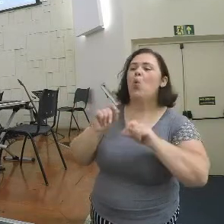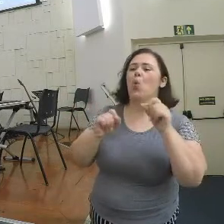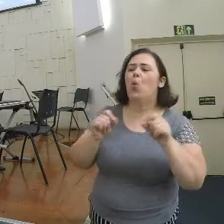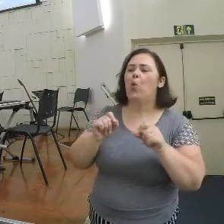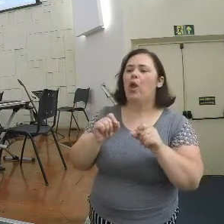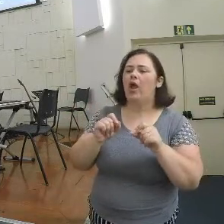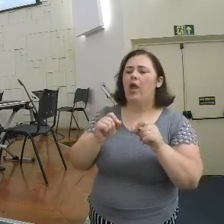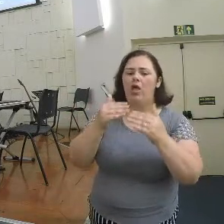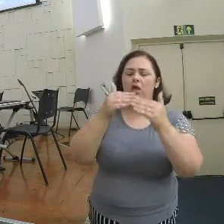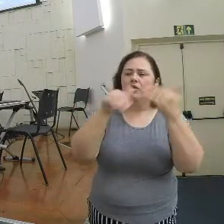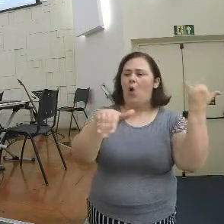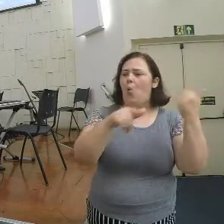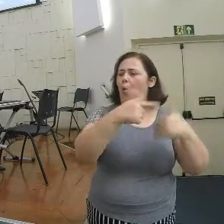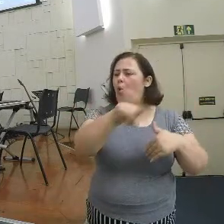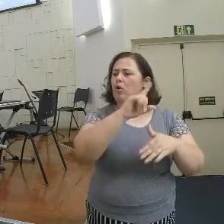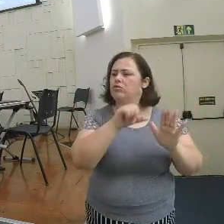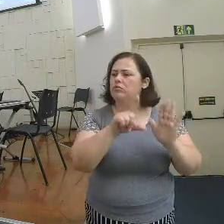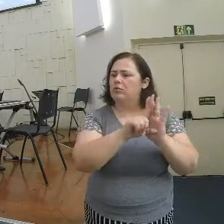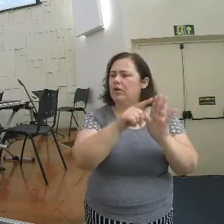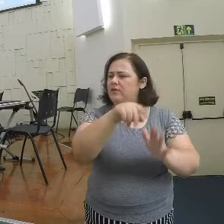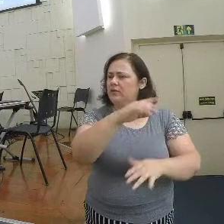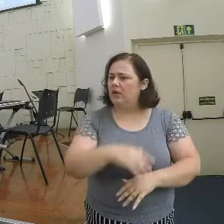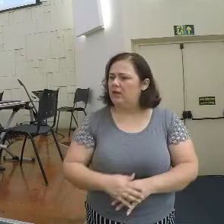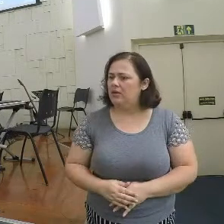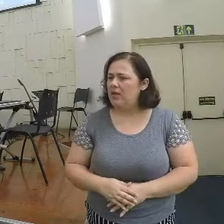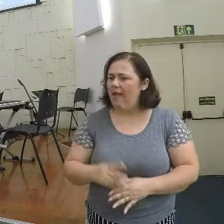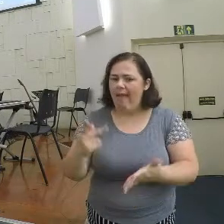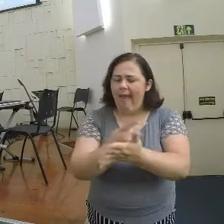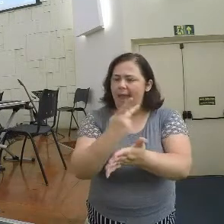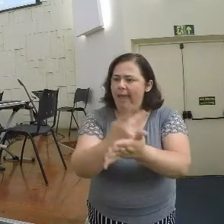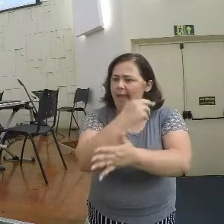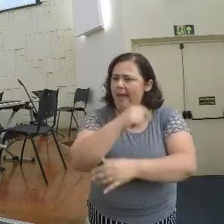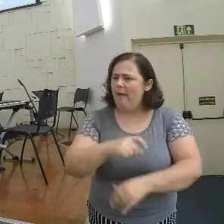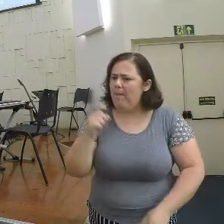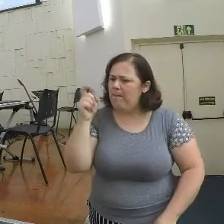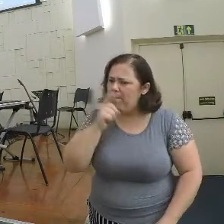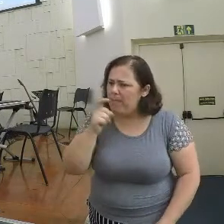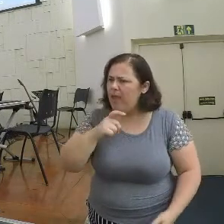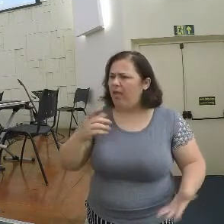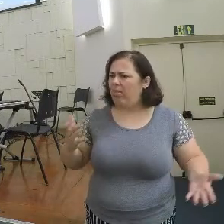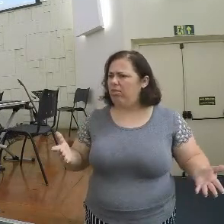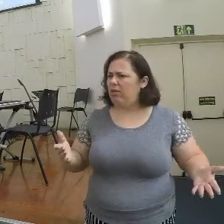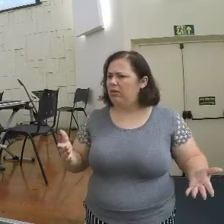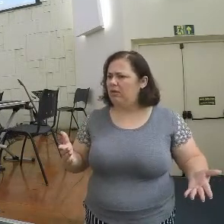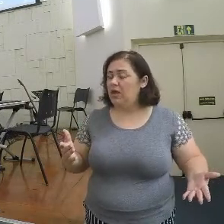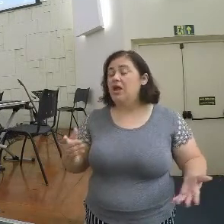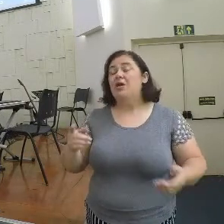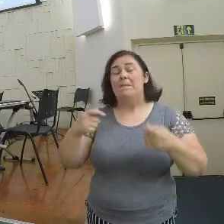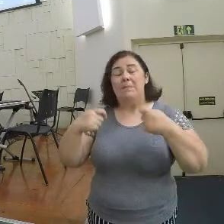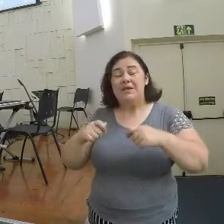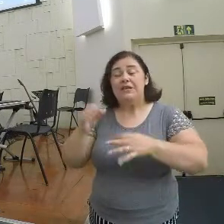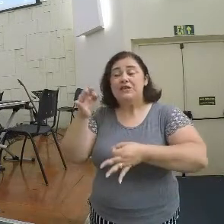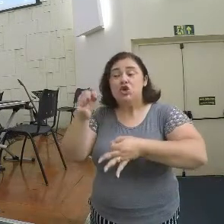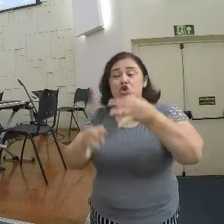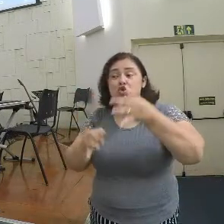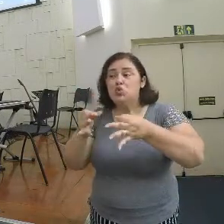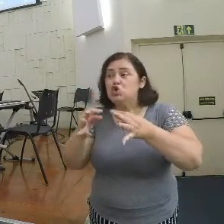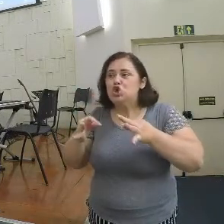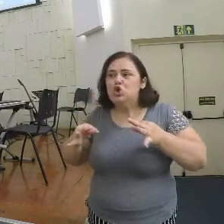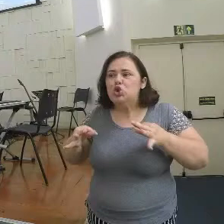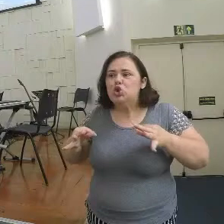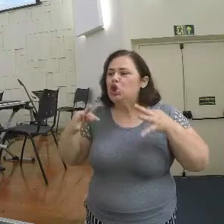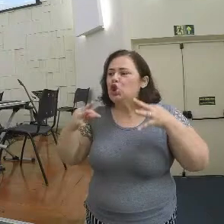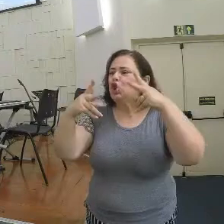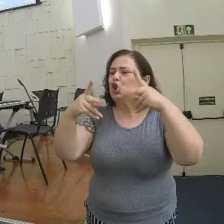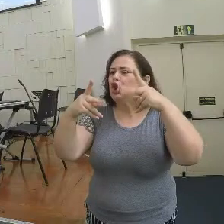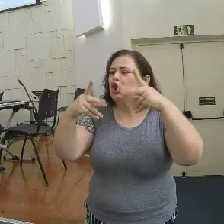fé. Devias, porém, fazer estas coisas sem omitir aquelas. Vocês deveriam ser justos, misericordiosos e crentes,